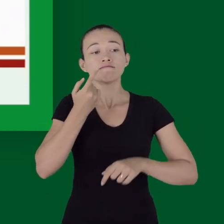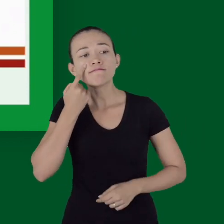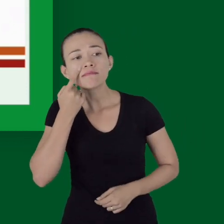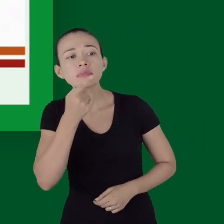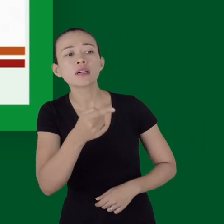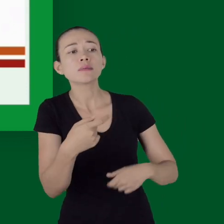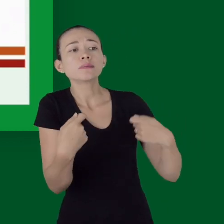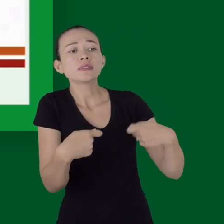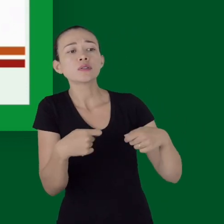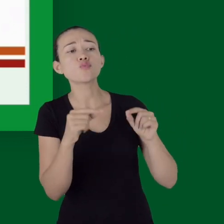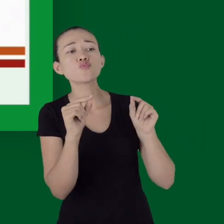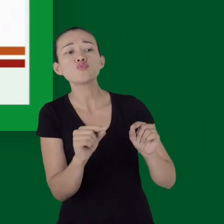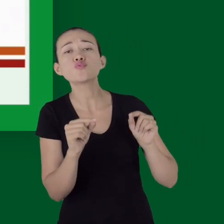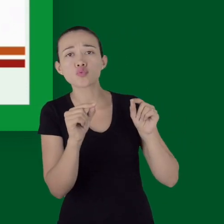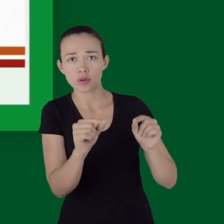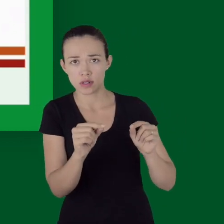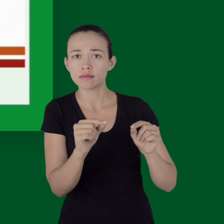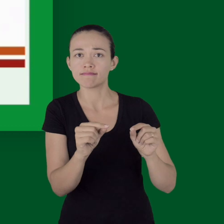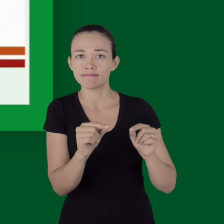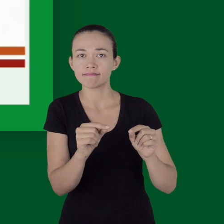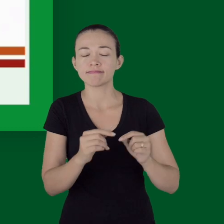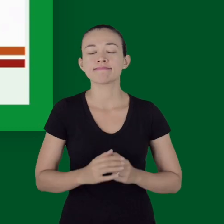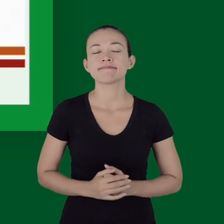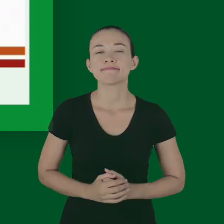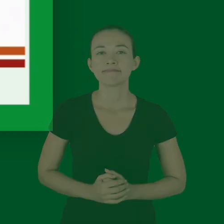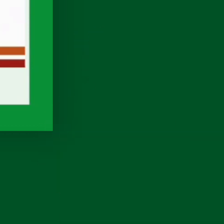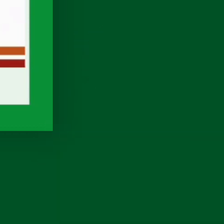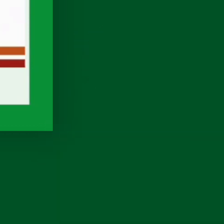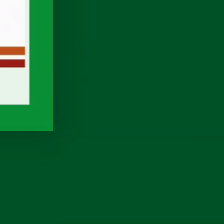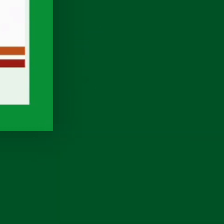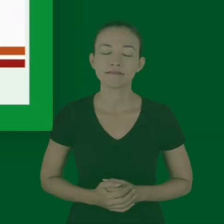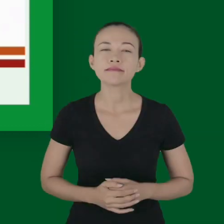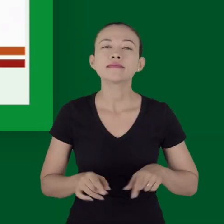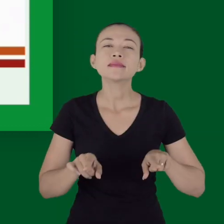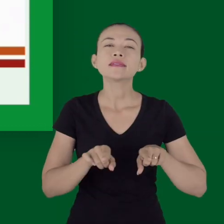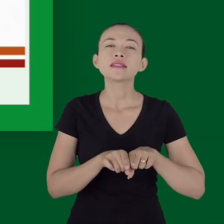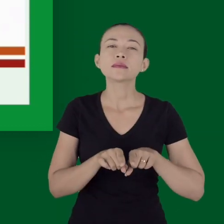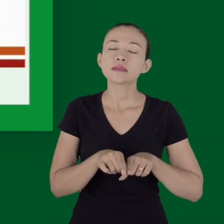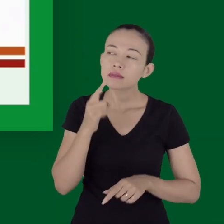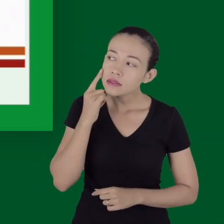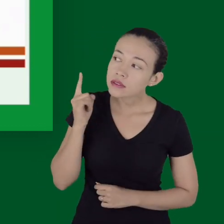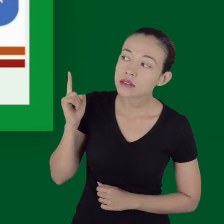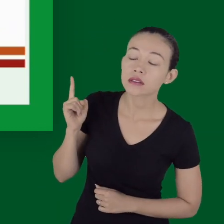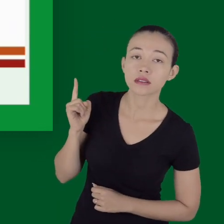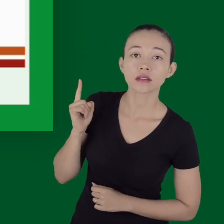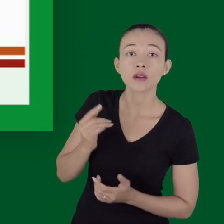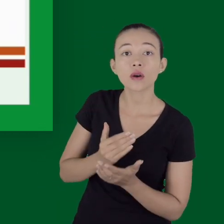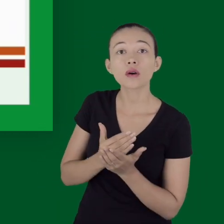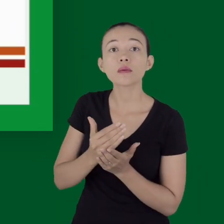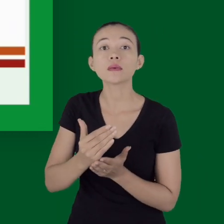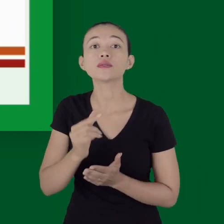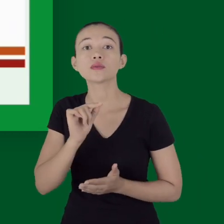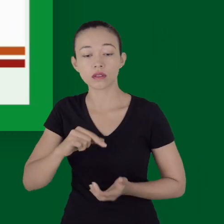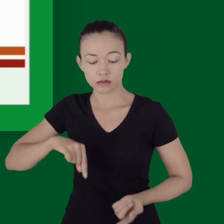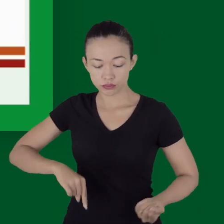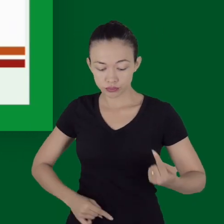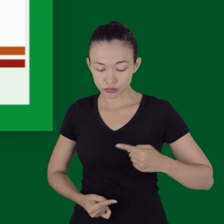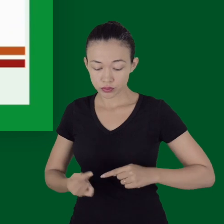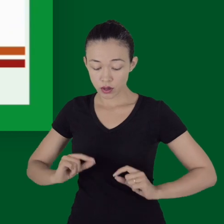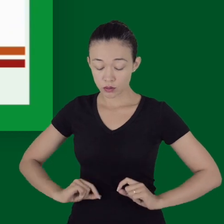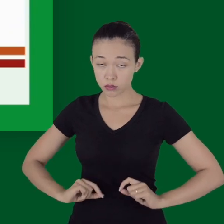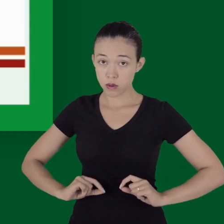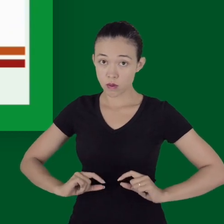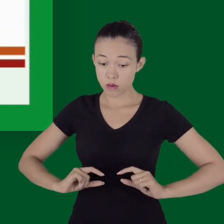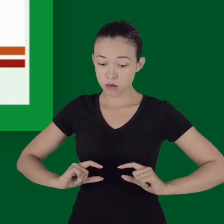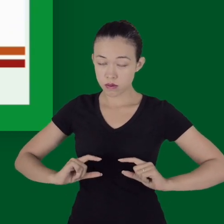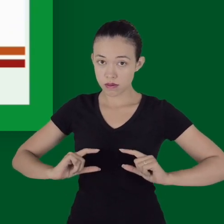também no grau 4, a gente já vai começar a reposição volêmica e considerar também a infusão de droga vasoativa para os